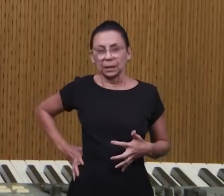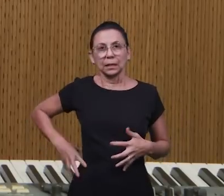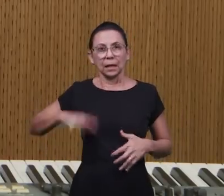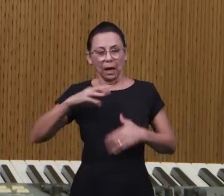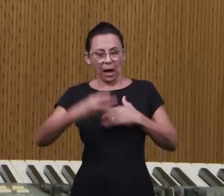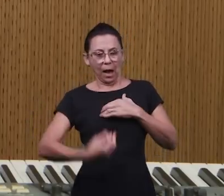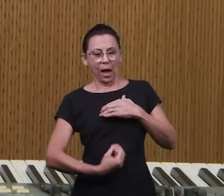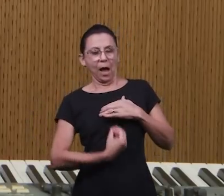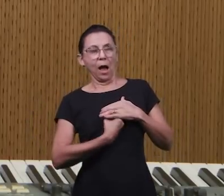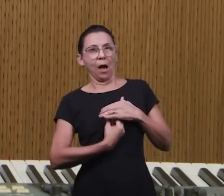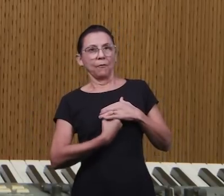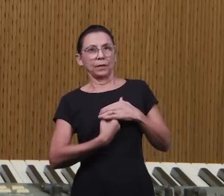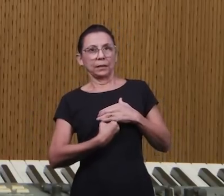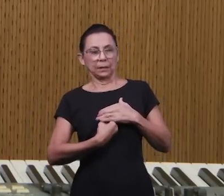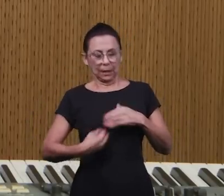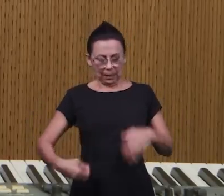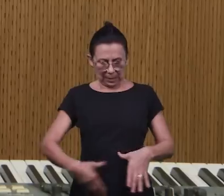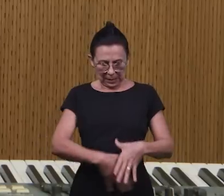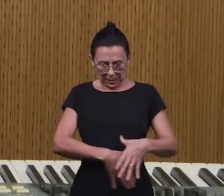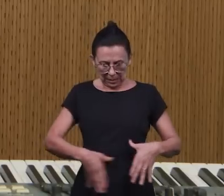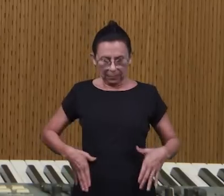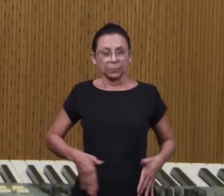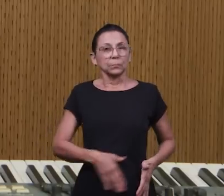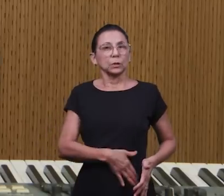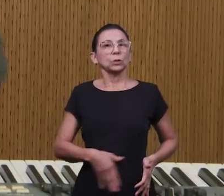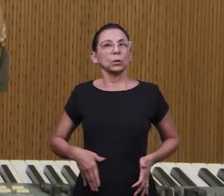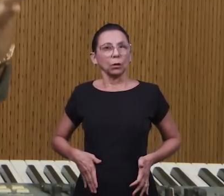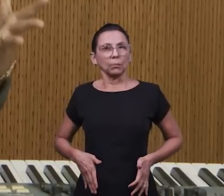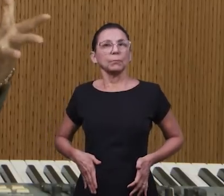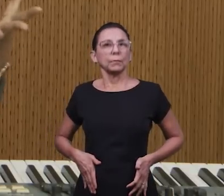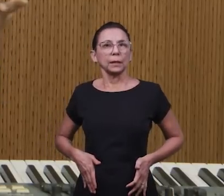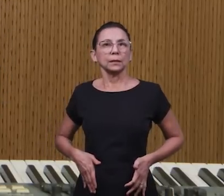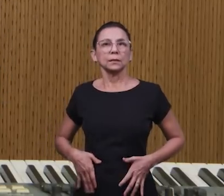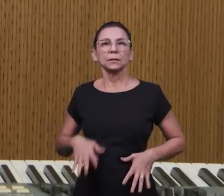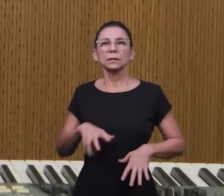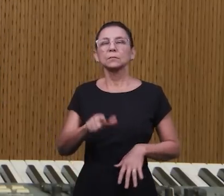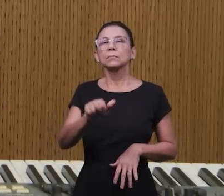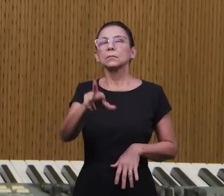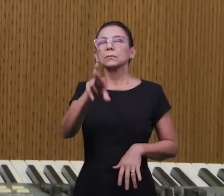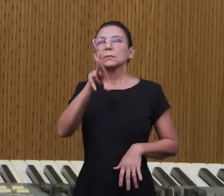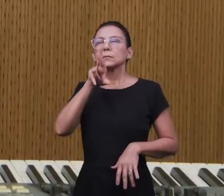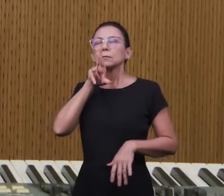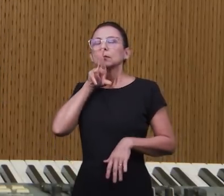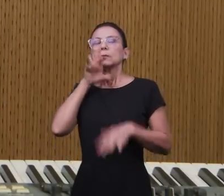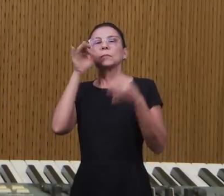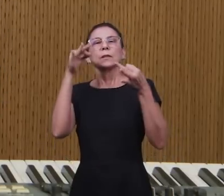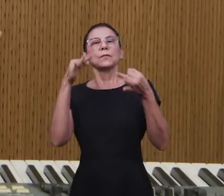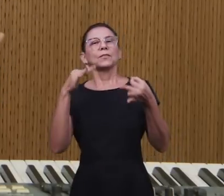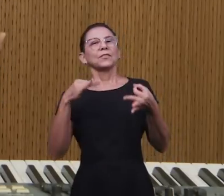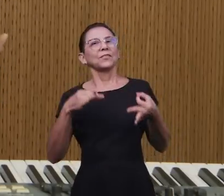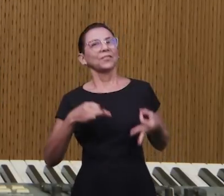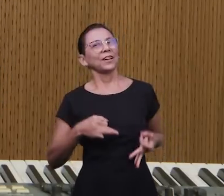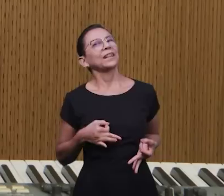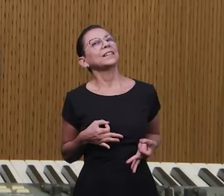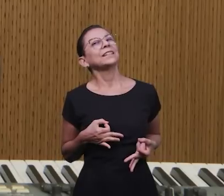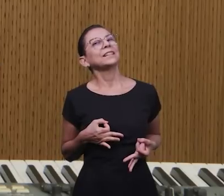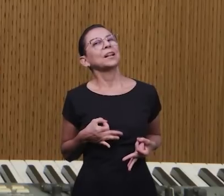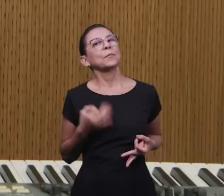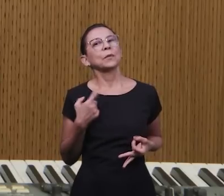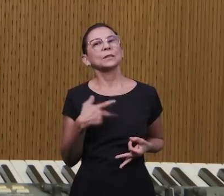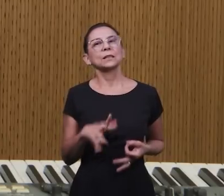costodiafragmática abdominal. Essa vai ser a respiração mais completa para te